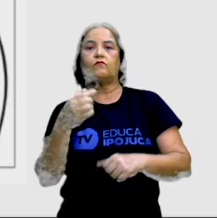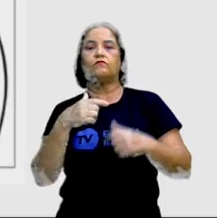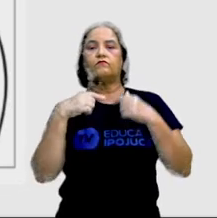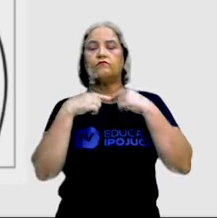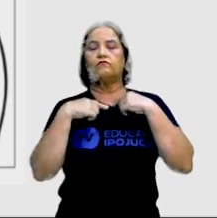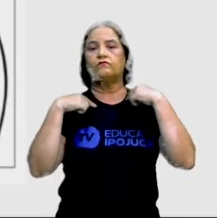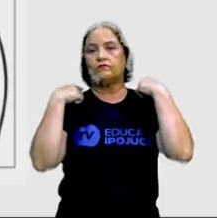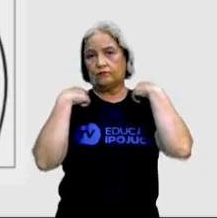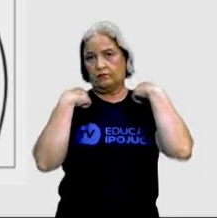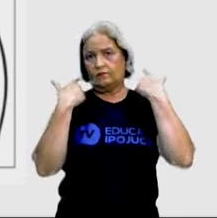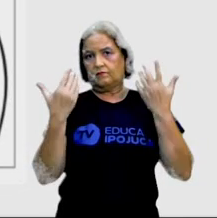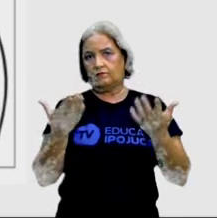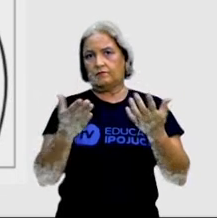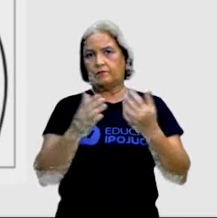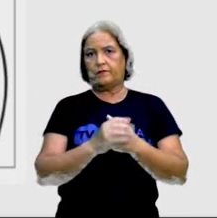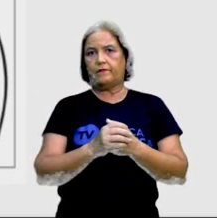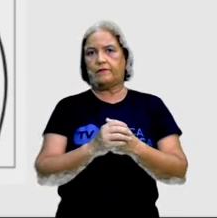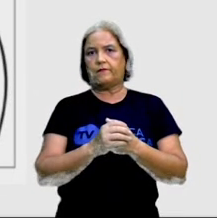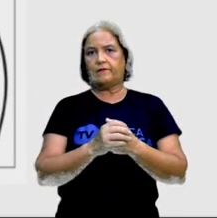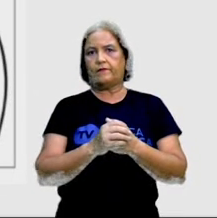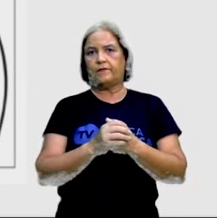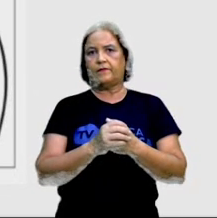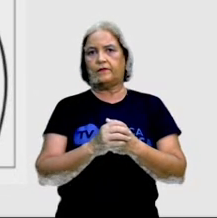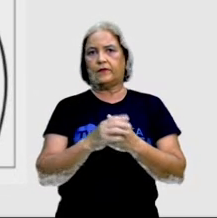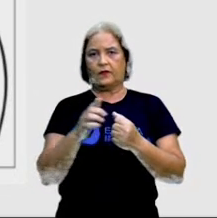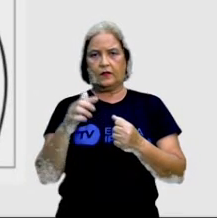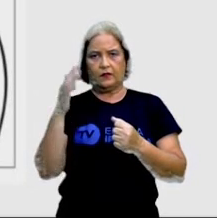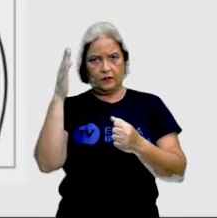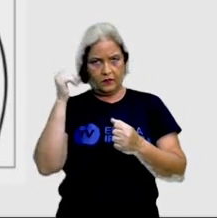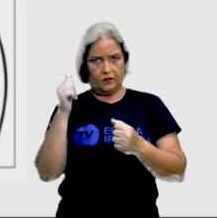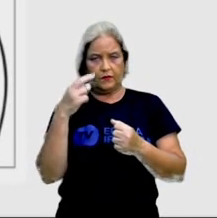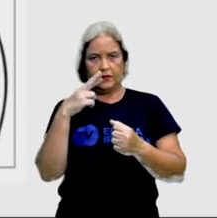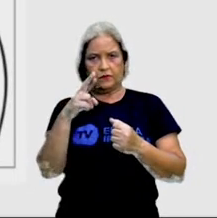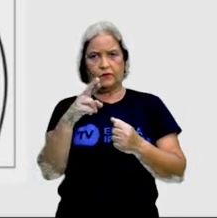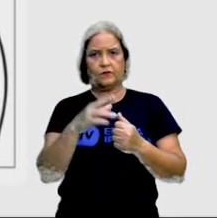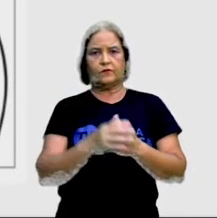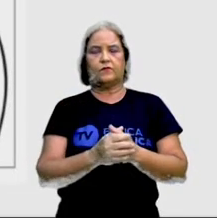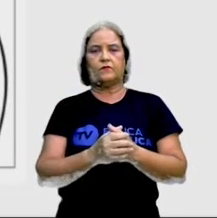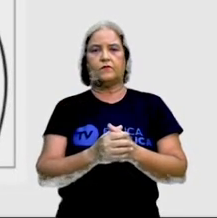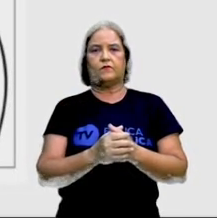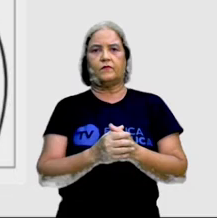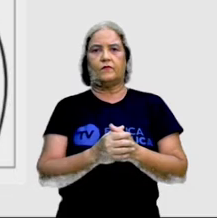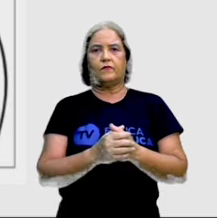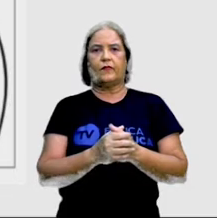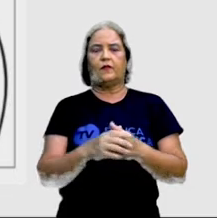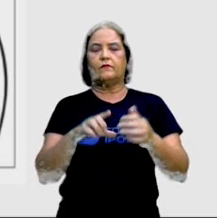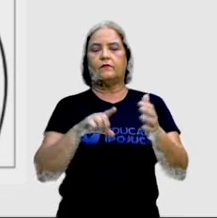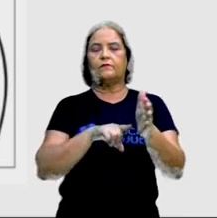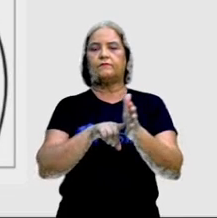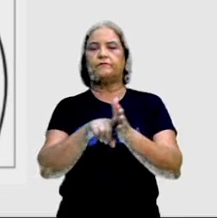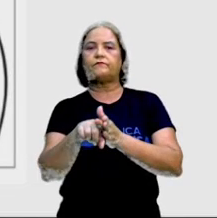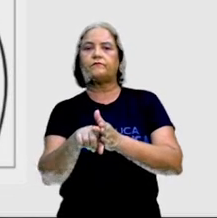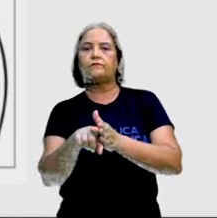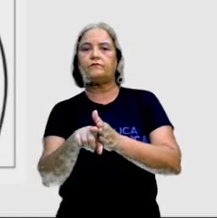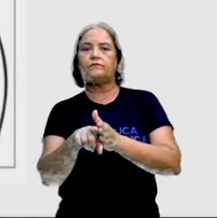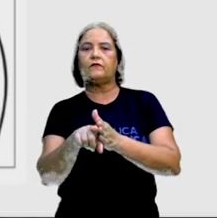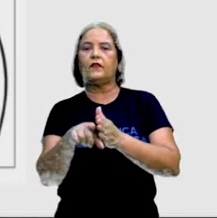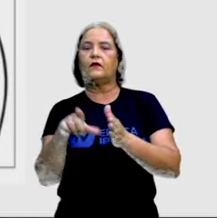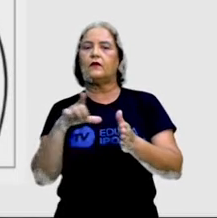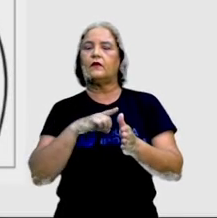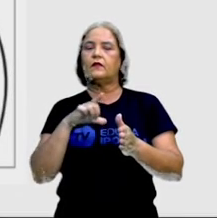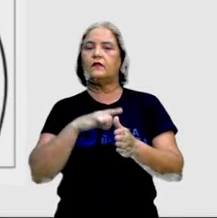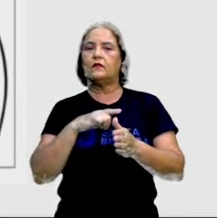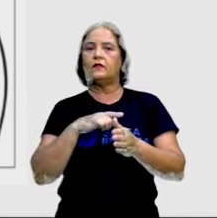e aí criando e conseguiram descobrir a pergunta é quem é que